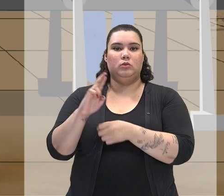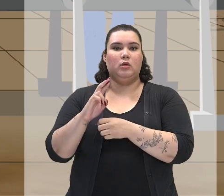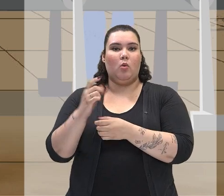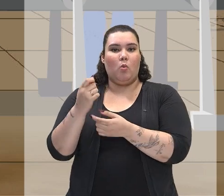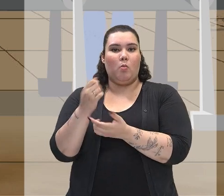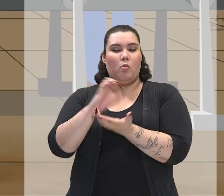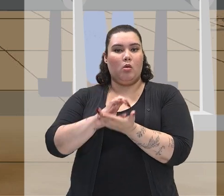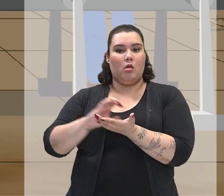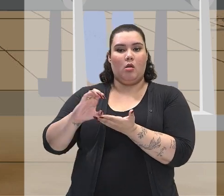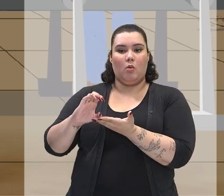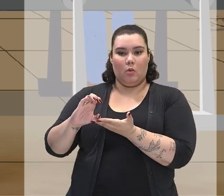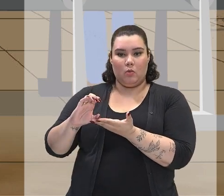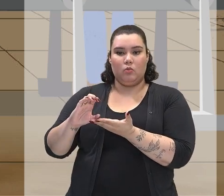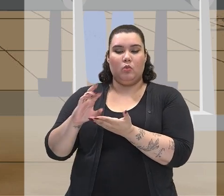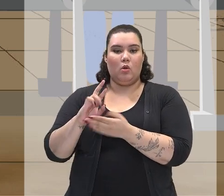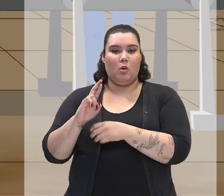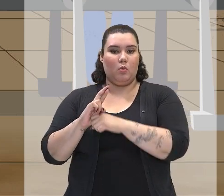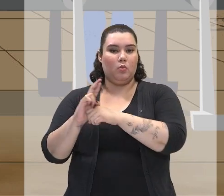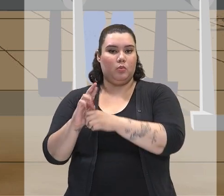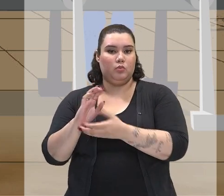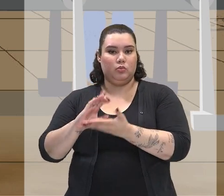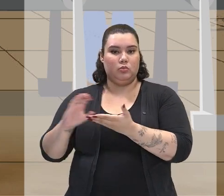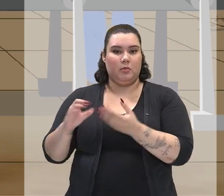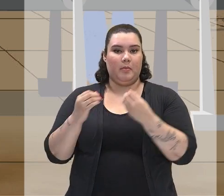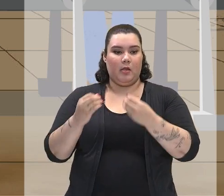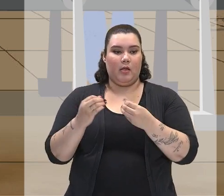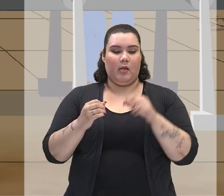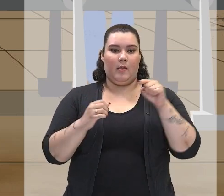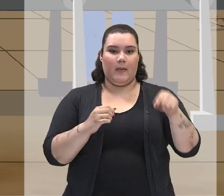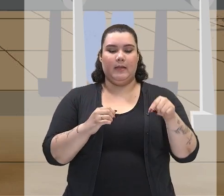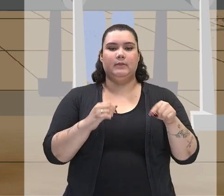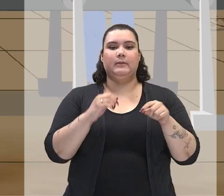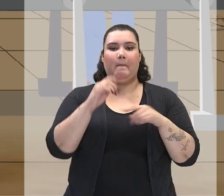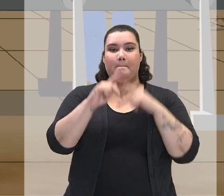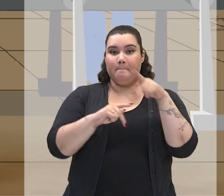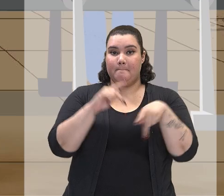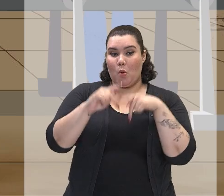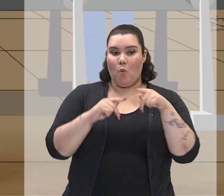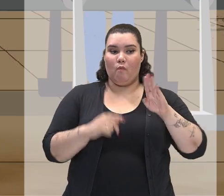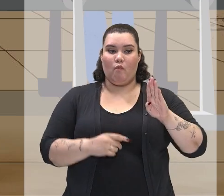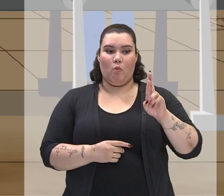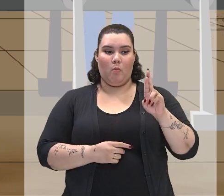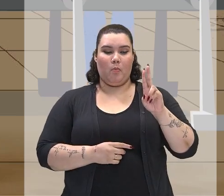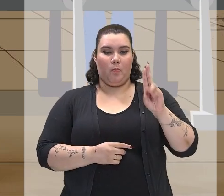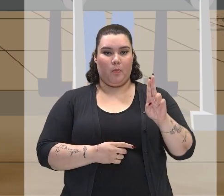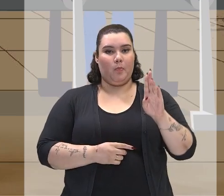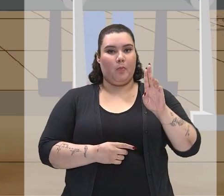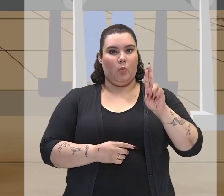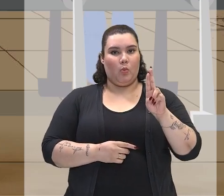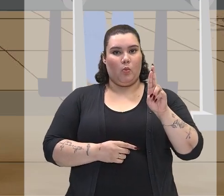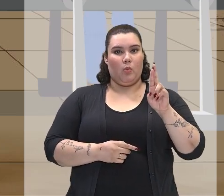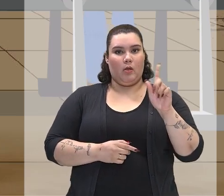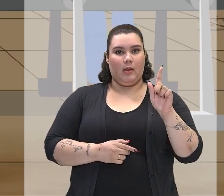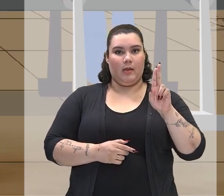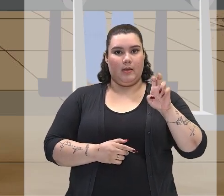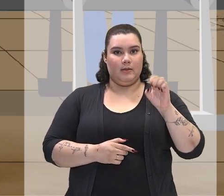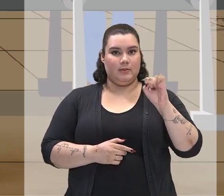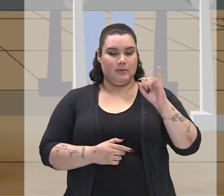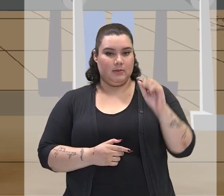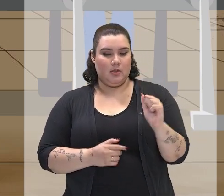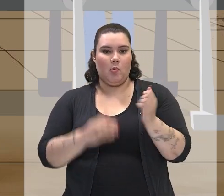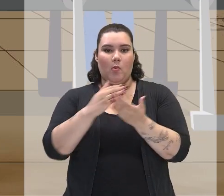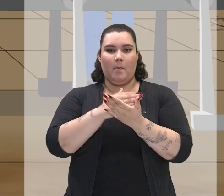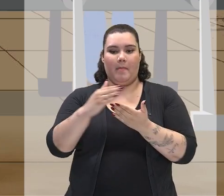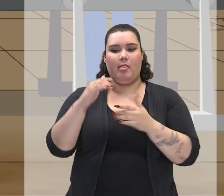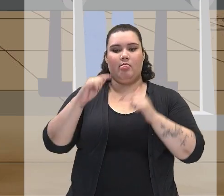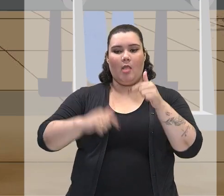quê? Para que essa burguesia invista no processo de mecanização do trabalho.